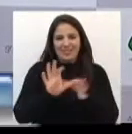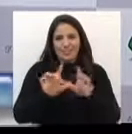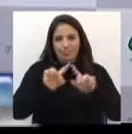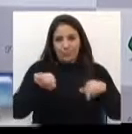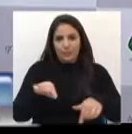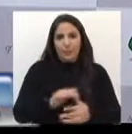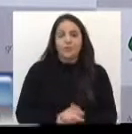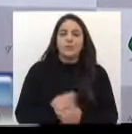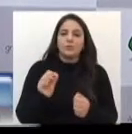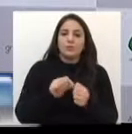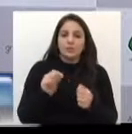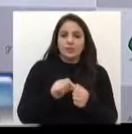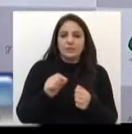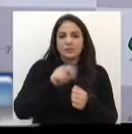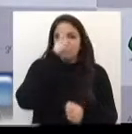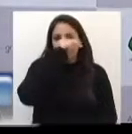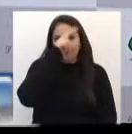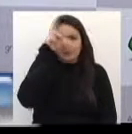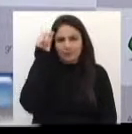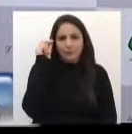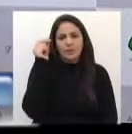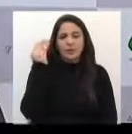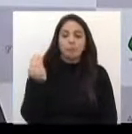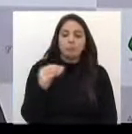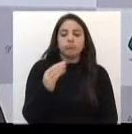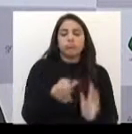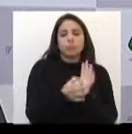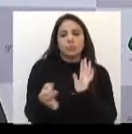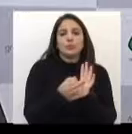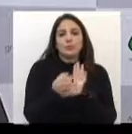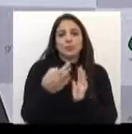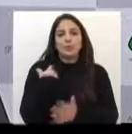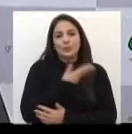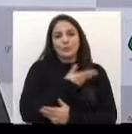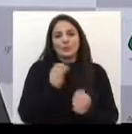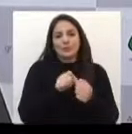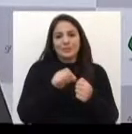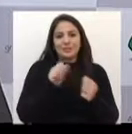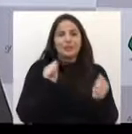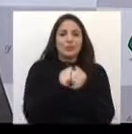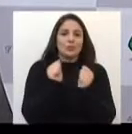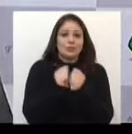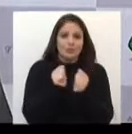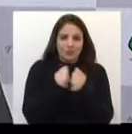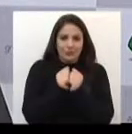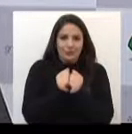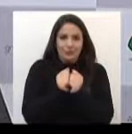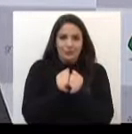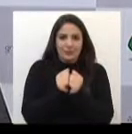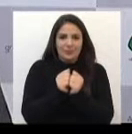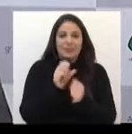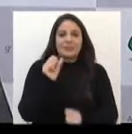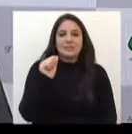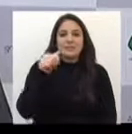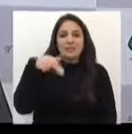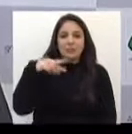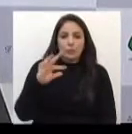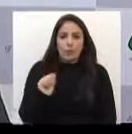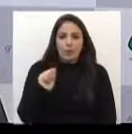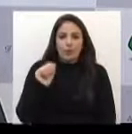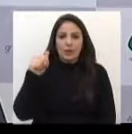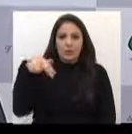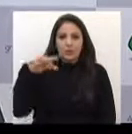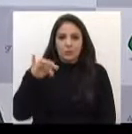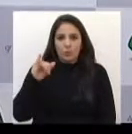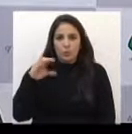que foi até o prefeito que sugeriu nós fazer junto lá na Santo André da Pedreira, lá, na unidade de base de